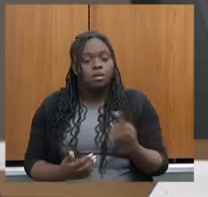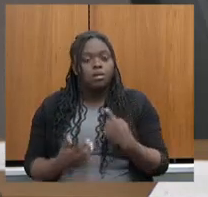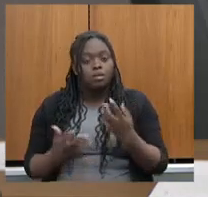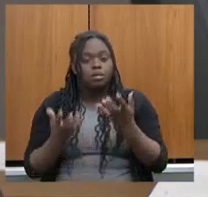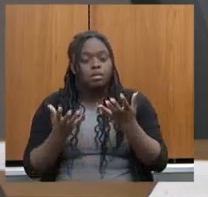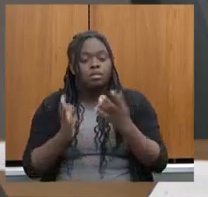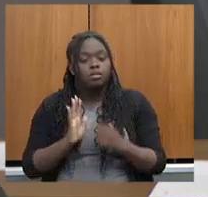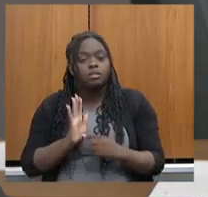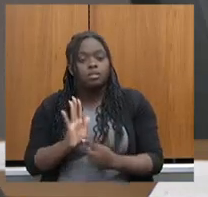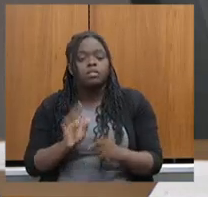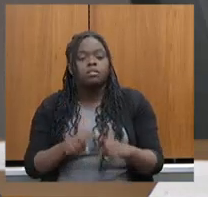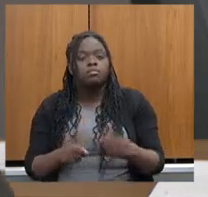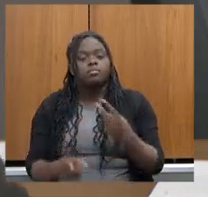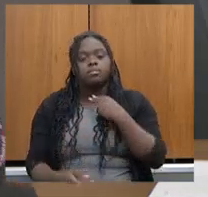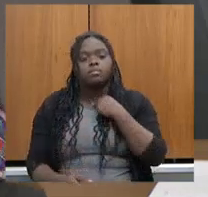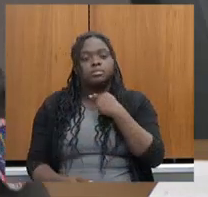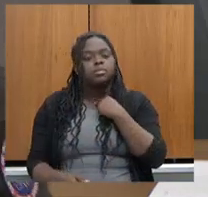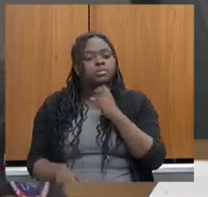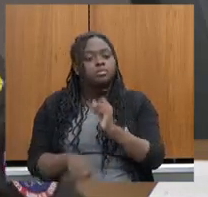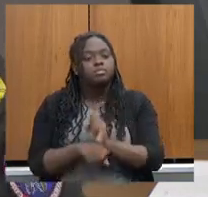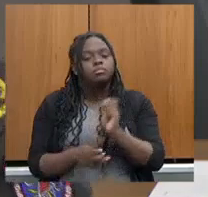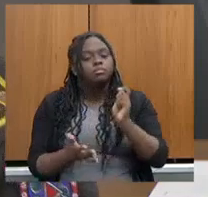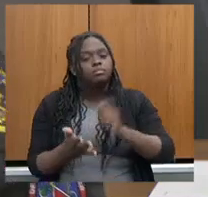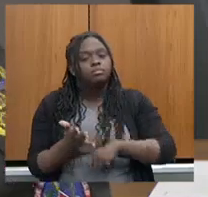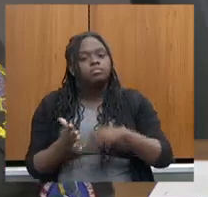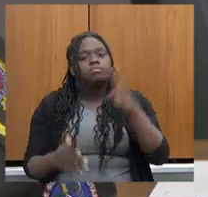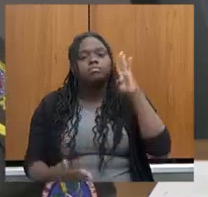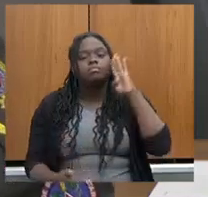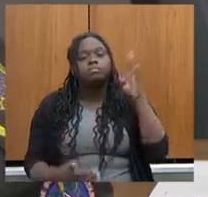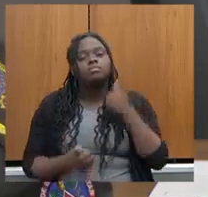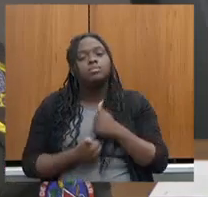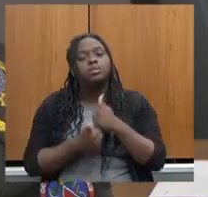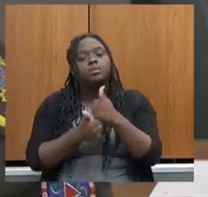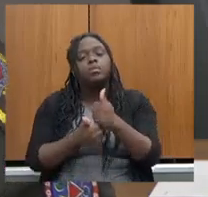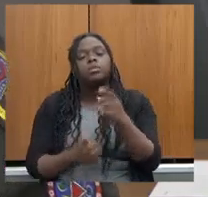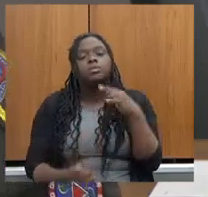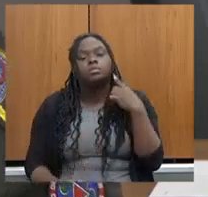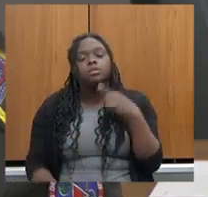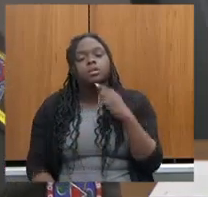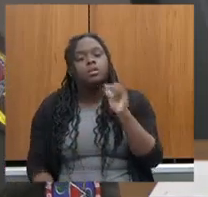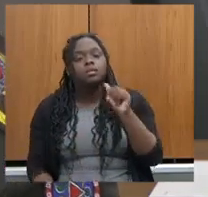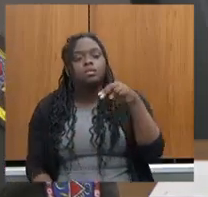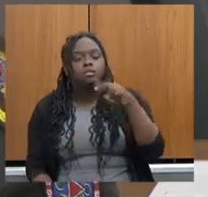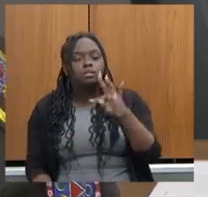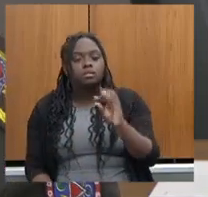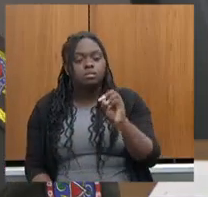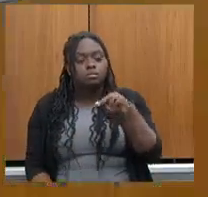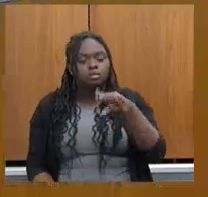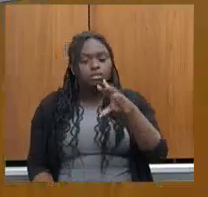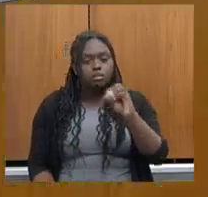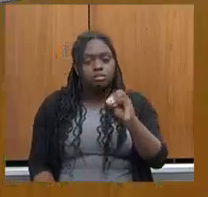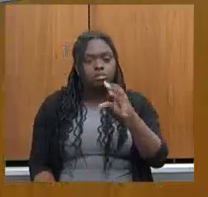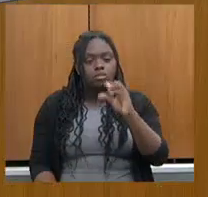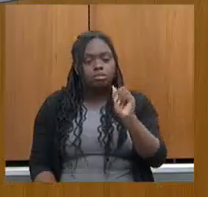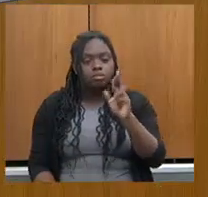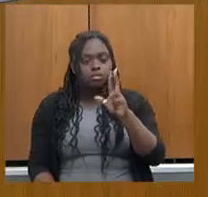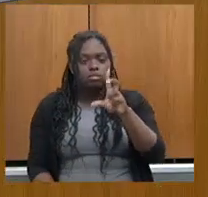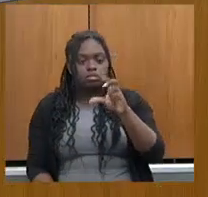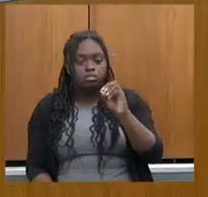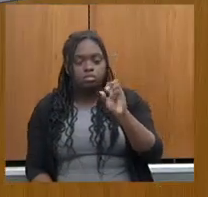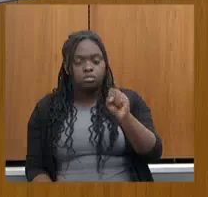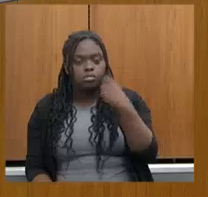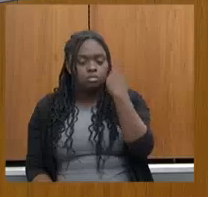mas eu não posso deixar de registrar Sobretudo o apoio do nosso Deputado Antônio Carlos Arantes em sua preocupação no sul de Minas